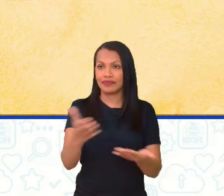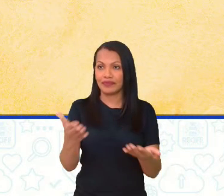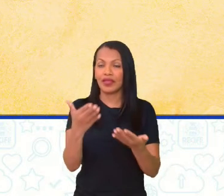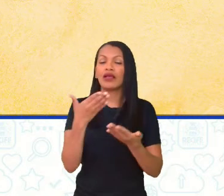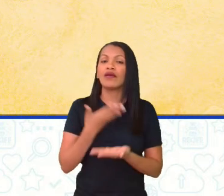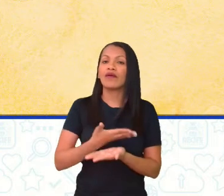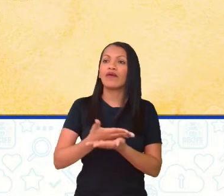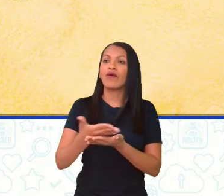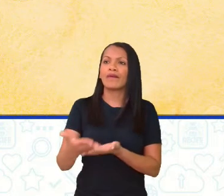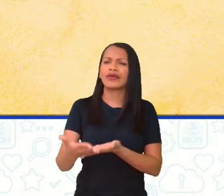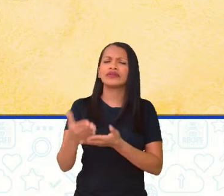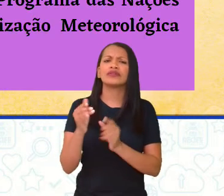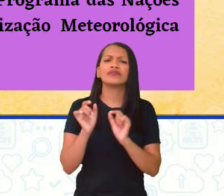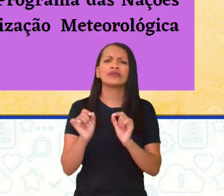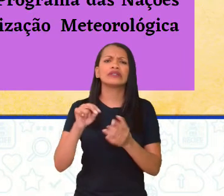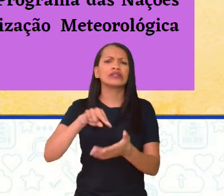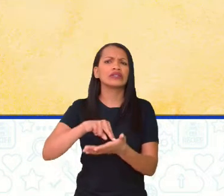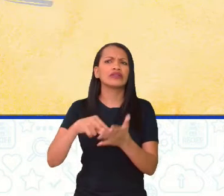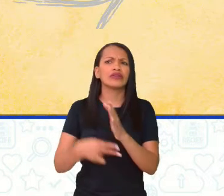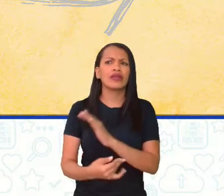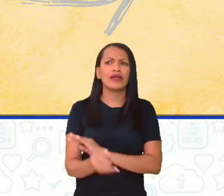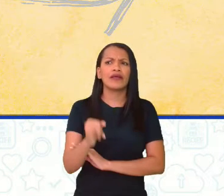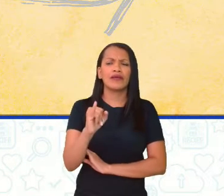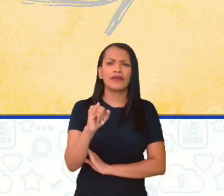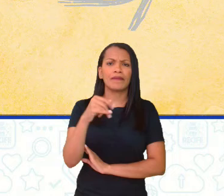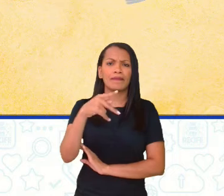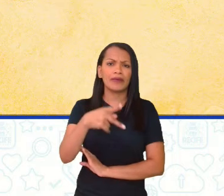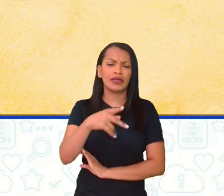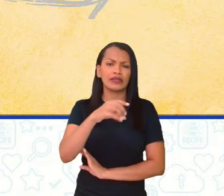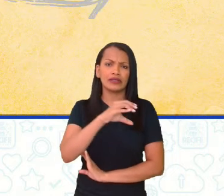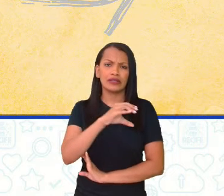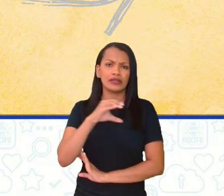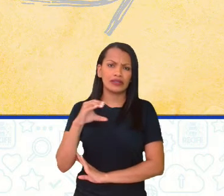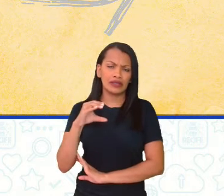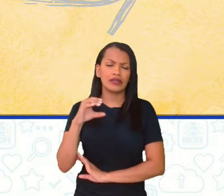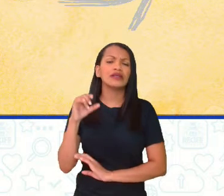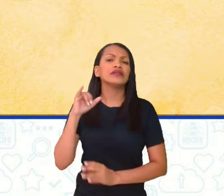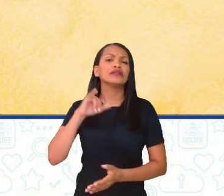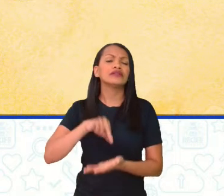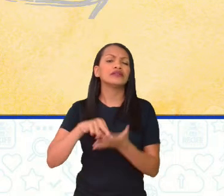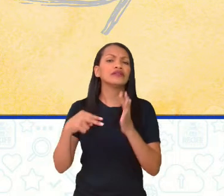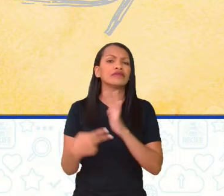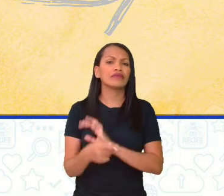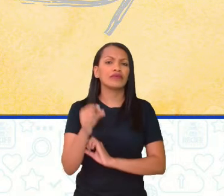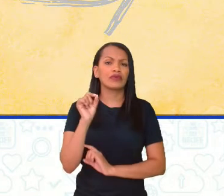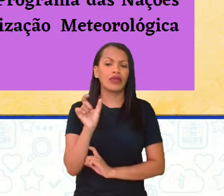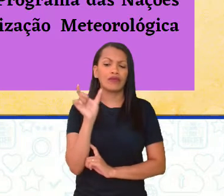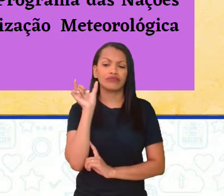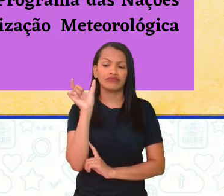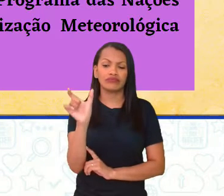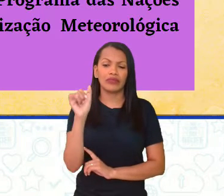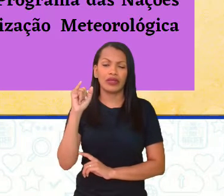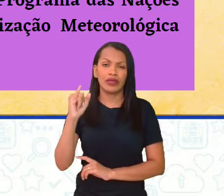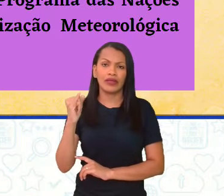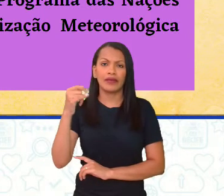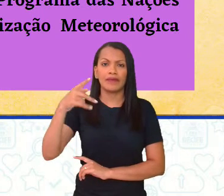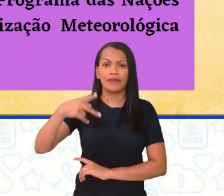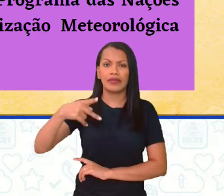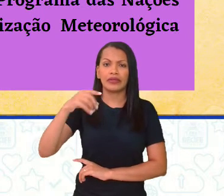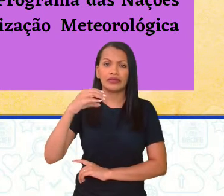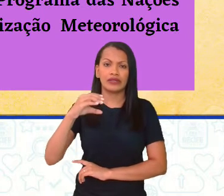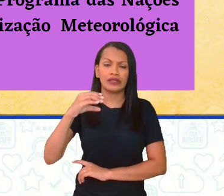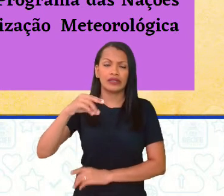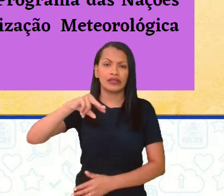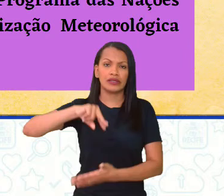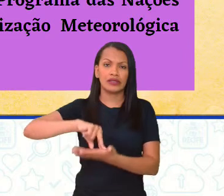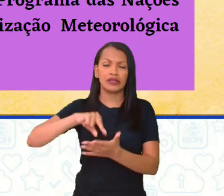o que significa o IPCC? Né? IPCC é uma sigla que significa,